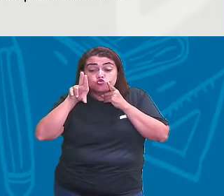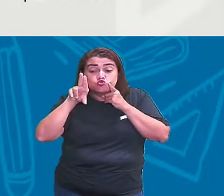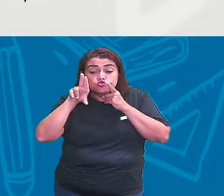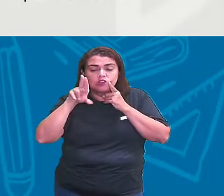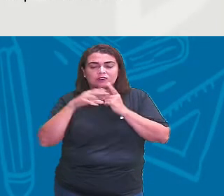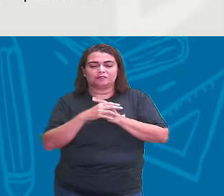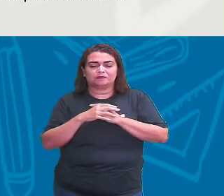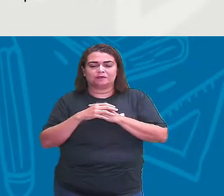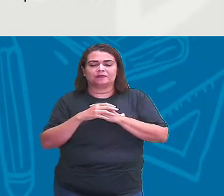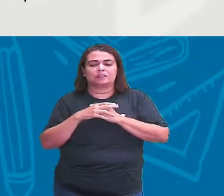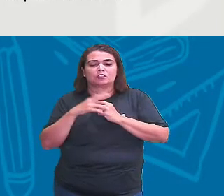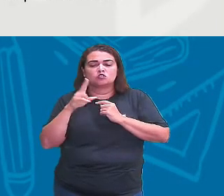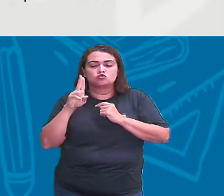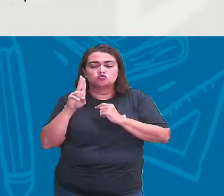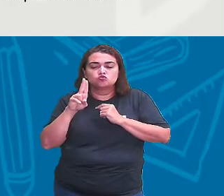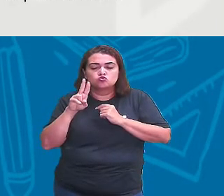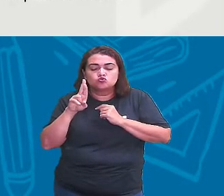sol.